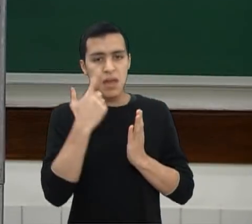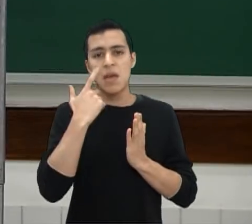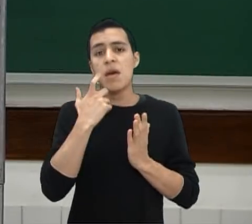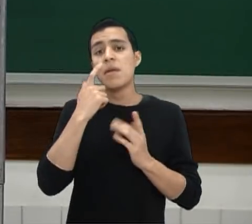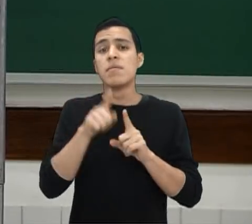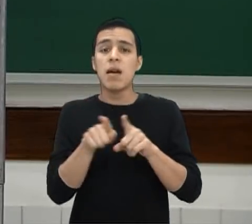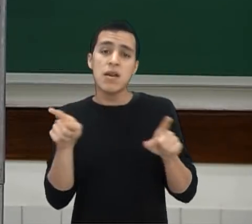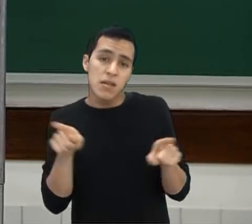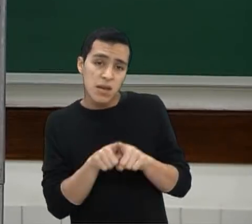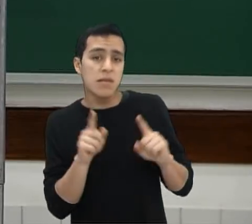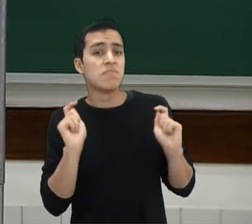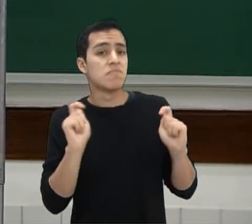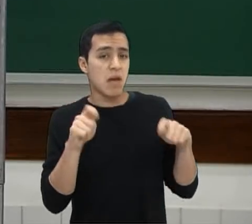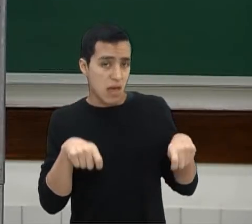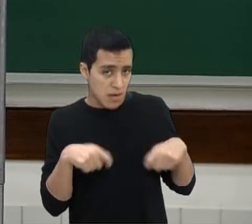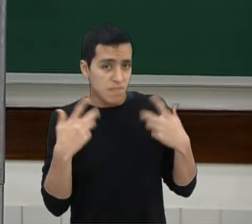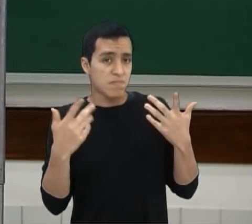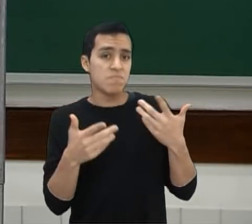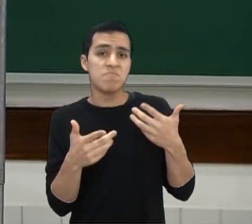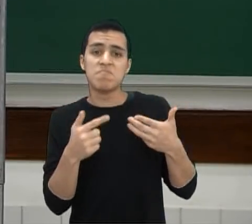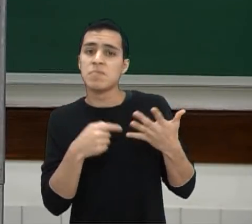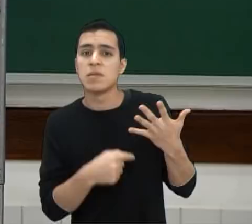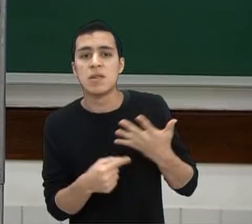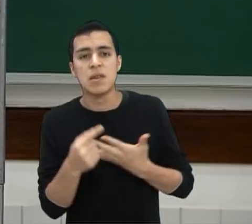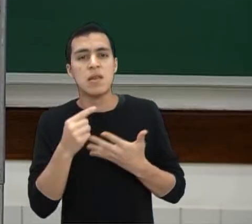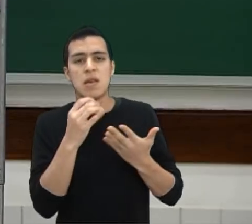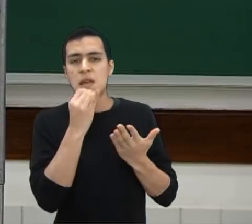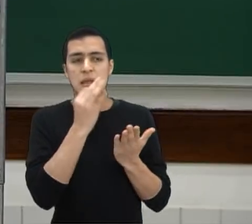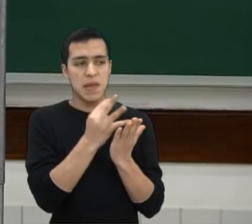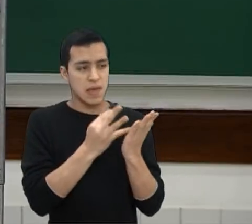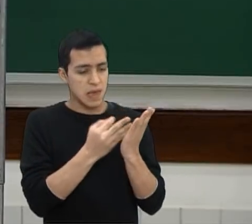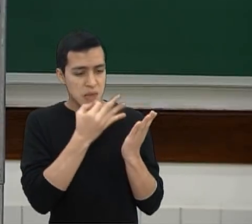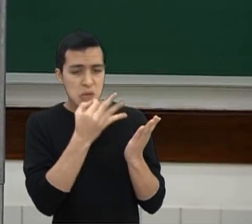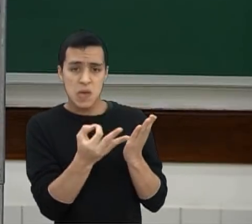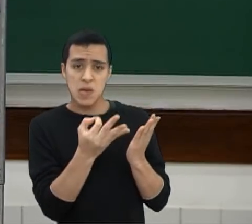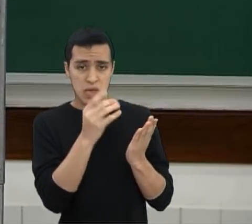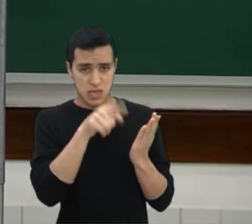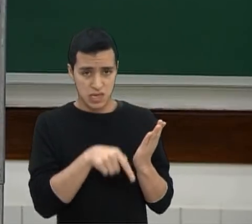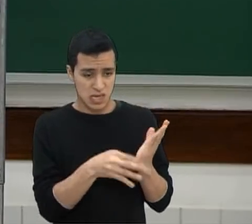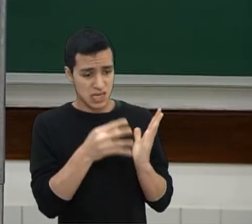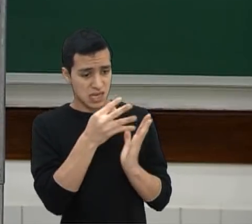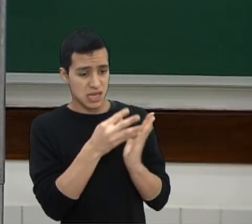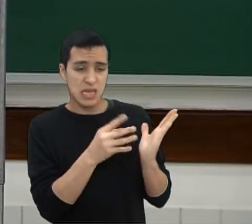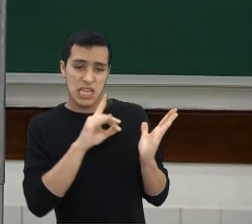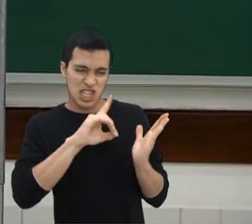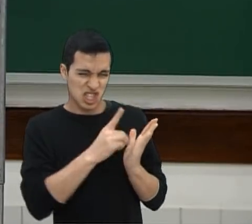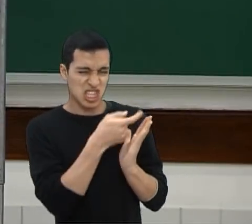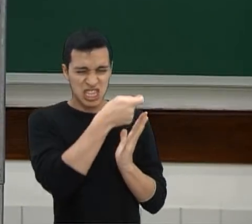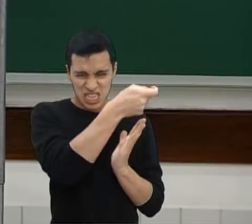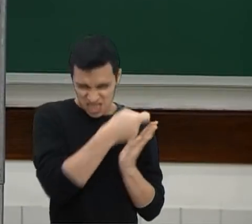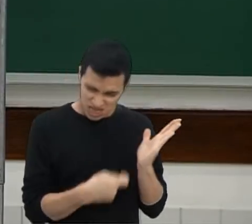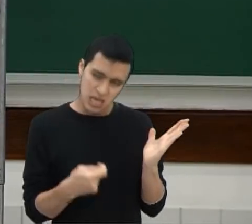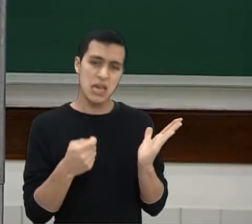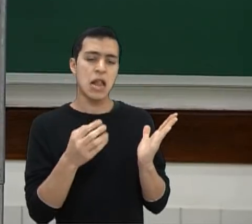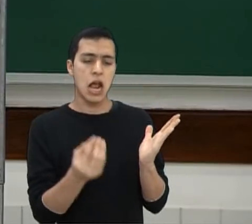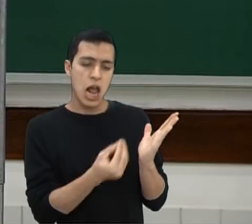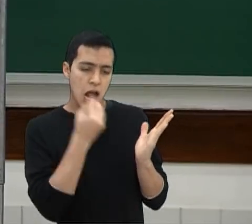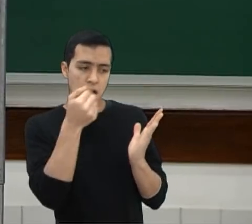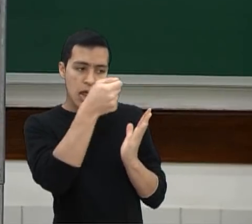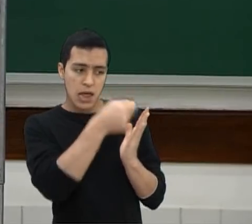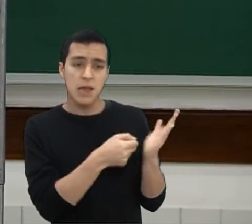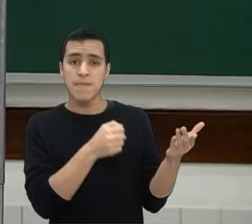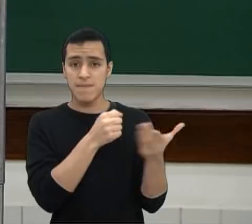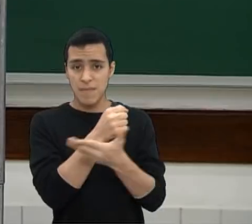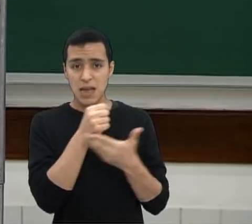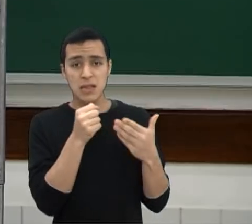dramático, mas vale para todas as situações. Dentro de um texto, por exemplo, de opinião, que são os textos dissertativos, quando eu quero